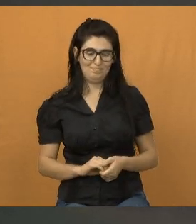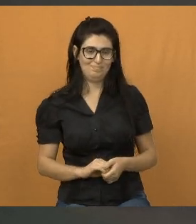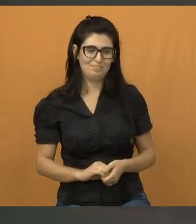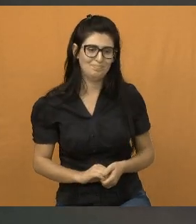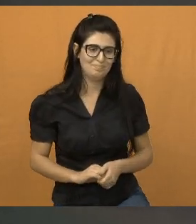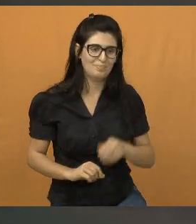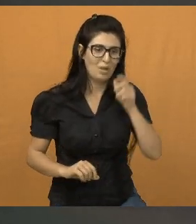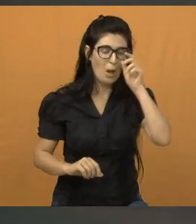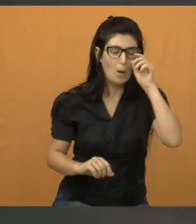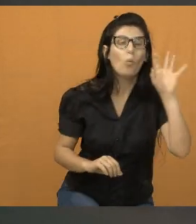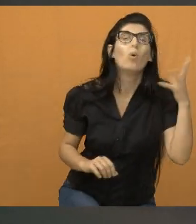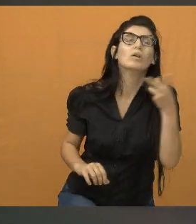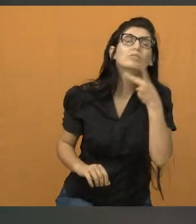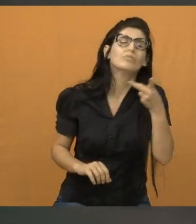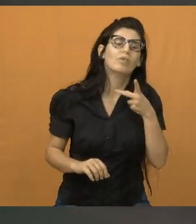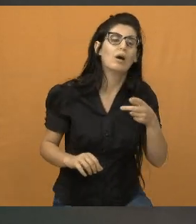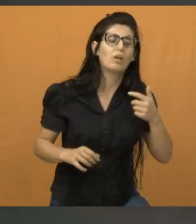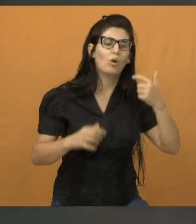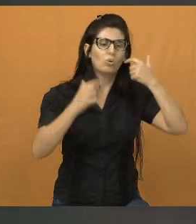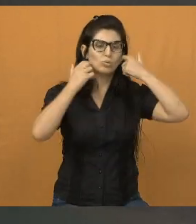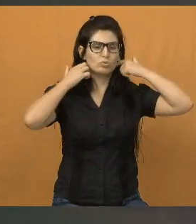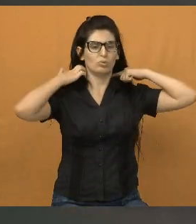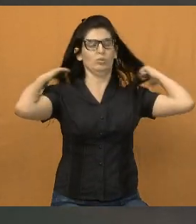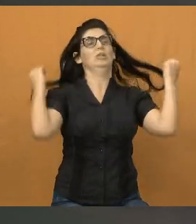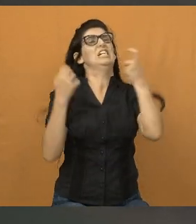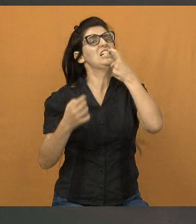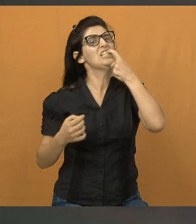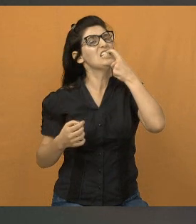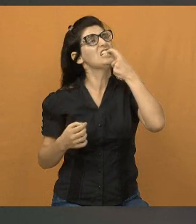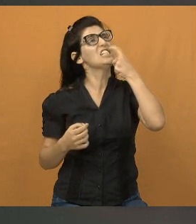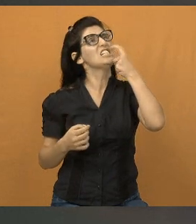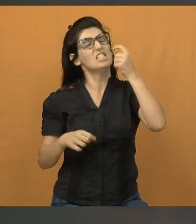Aqui, quando a gente fala da odontologia,